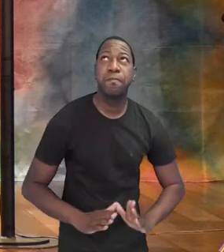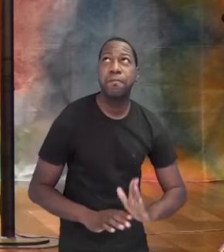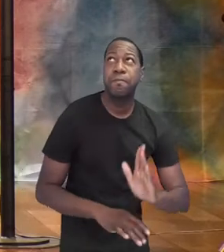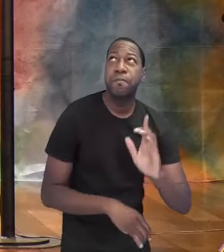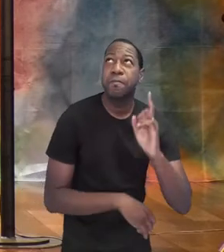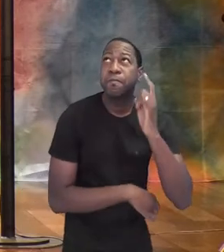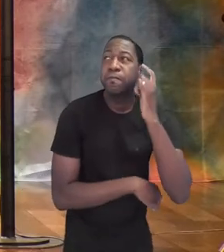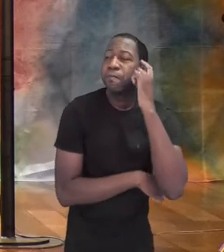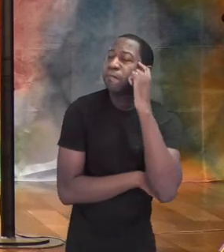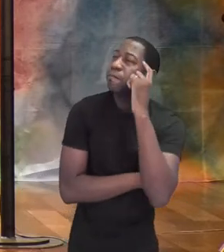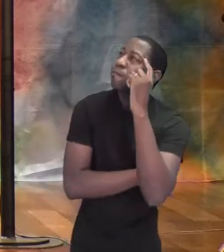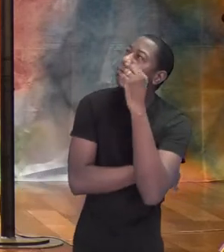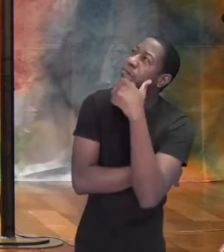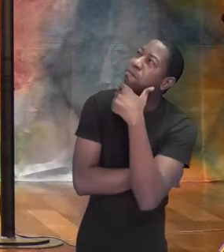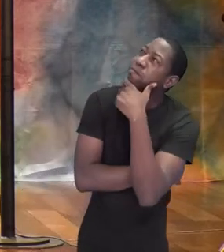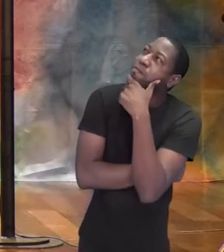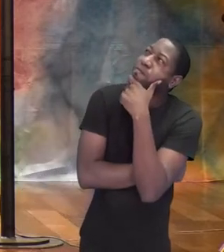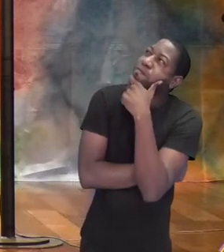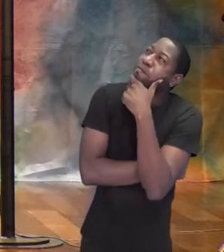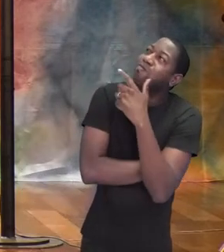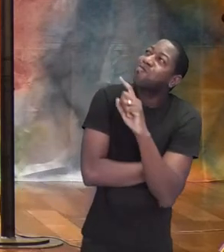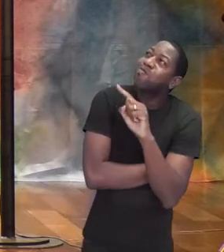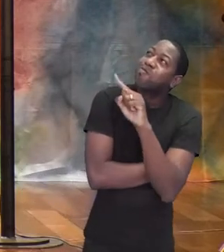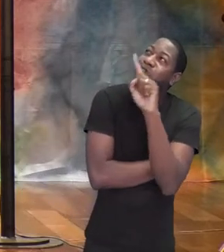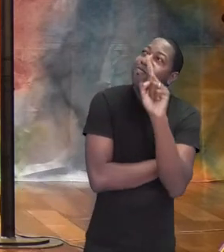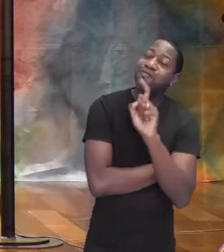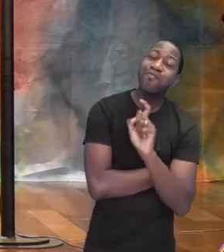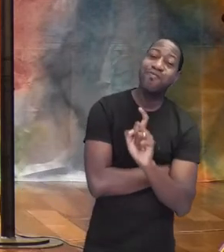não pensava e era feliz.